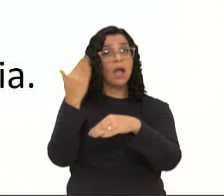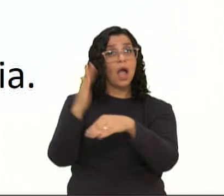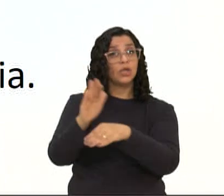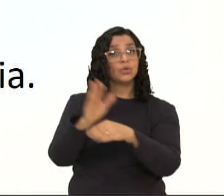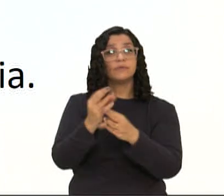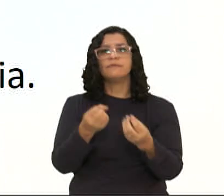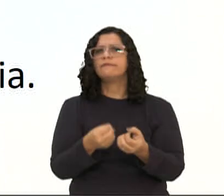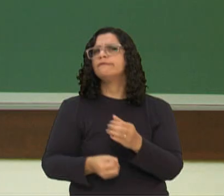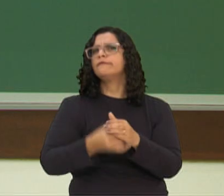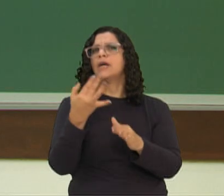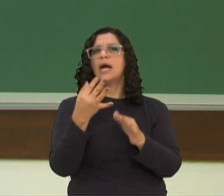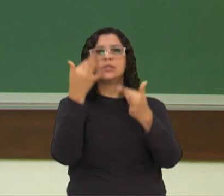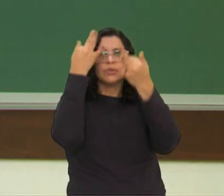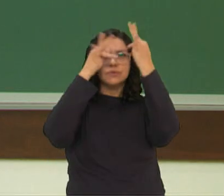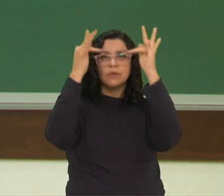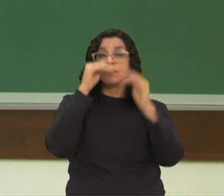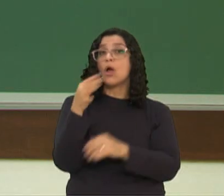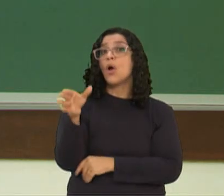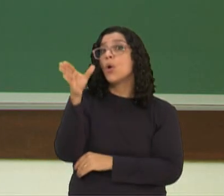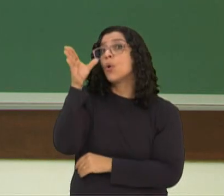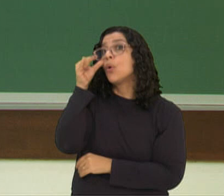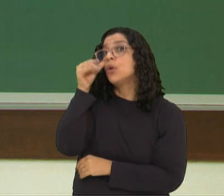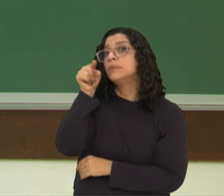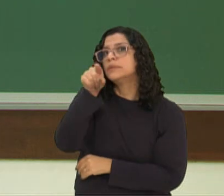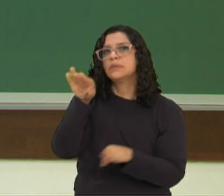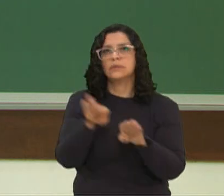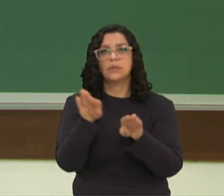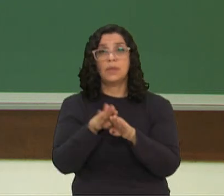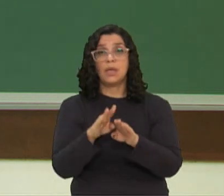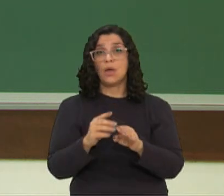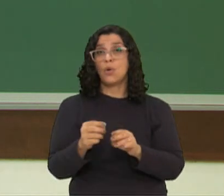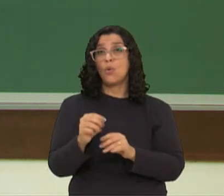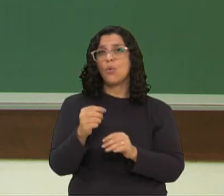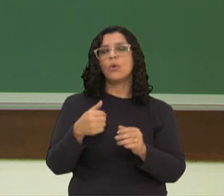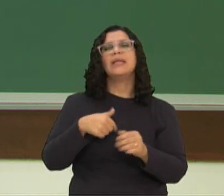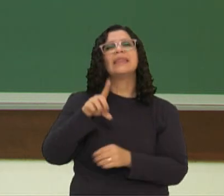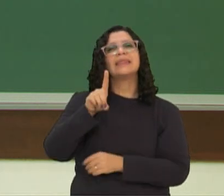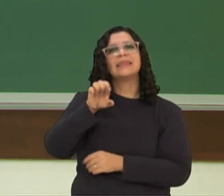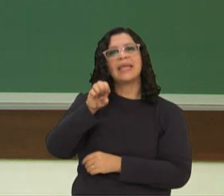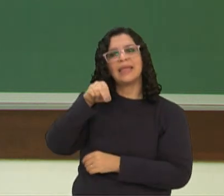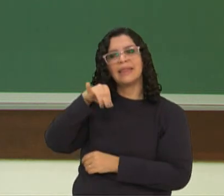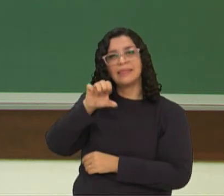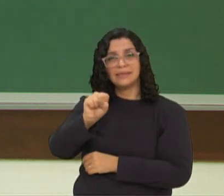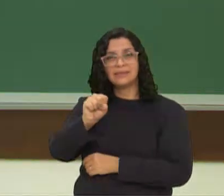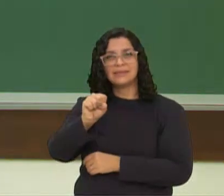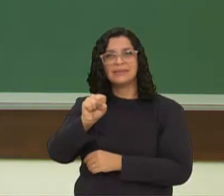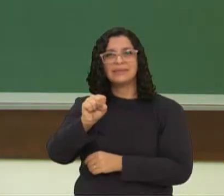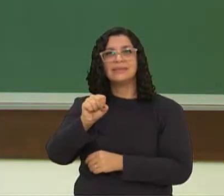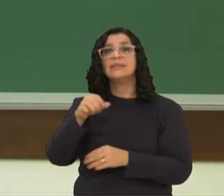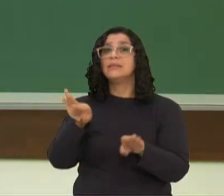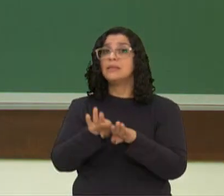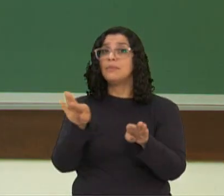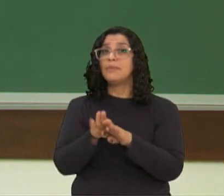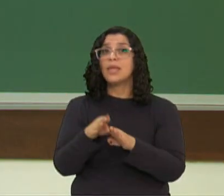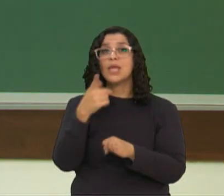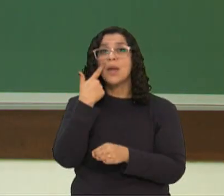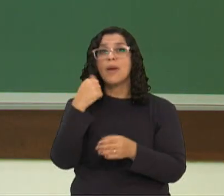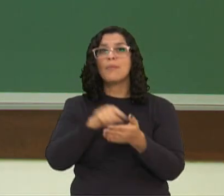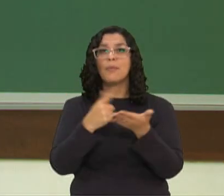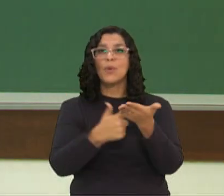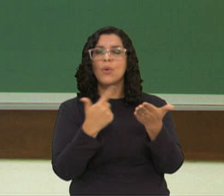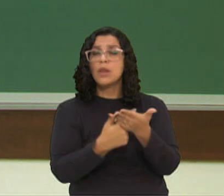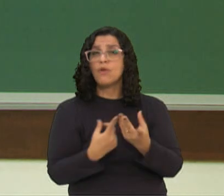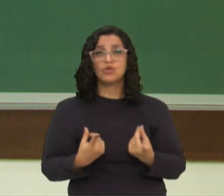filósofos. Inclusive, uma curiosidade para vocês. No final da vida, Denis Diderot, o pai da enciclopédia, ele estava falido,